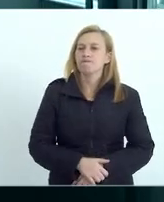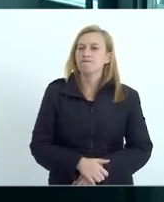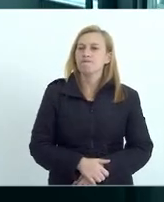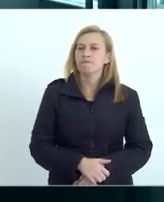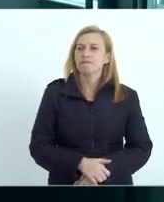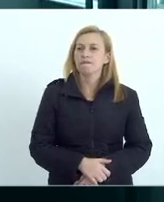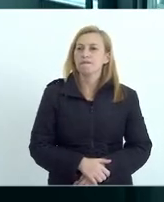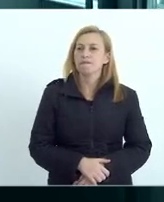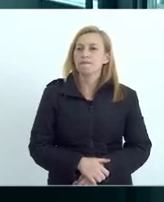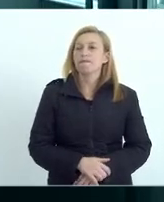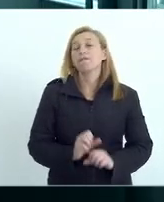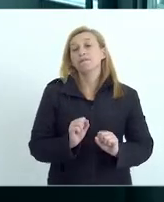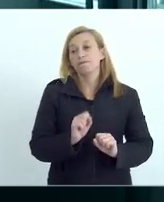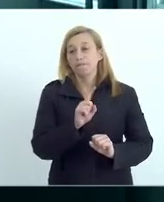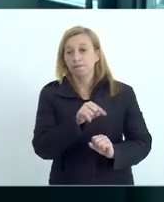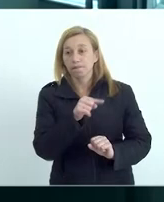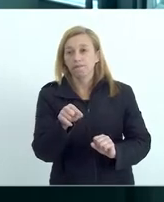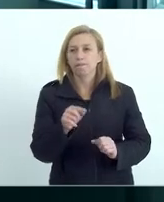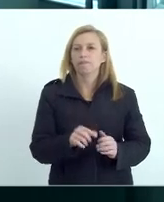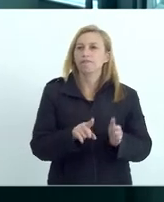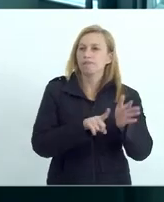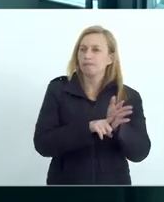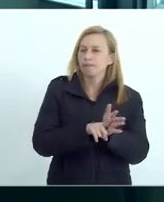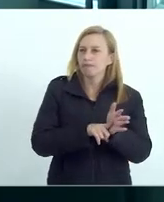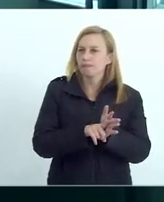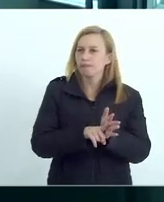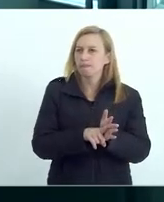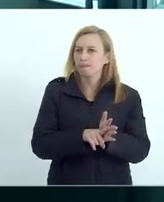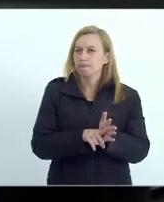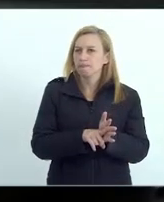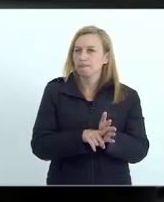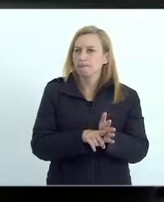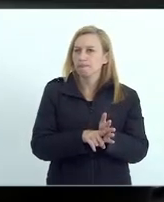de caráter eliminatório e exame